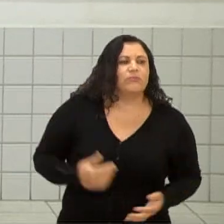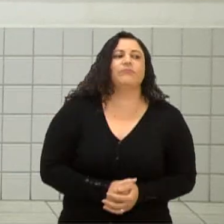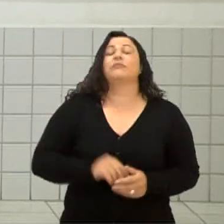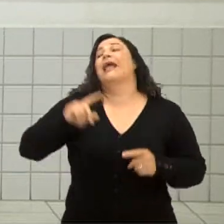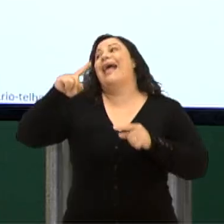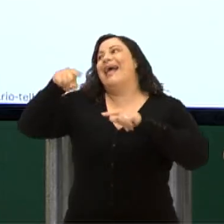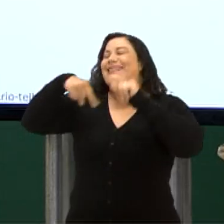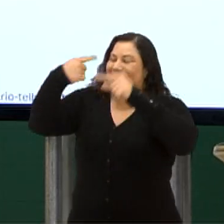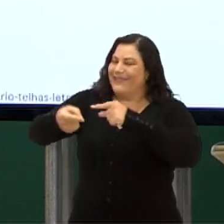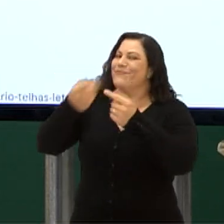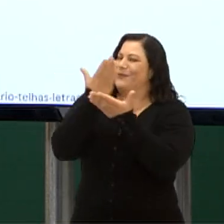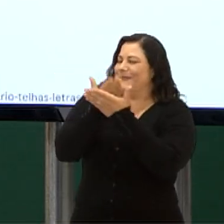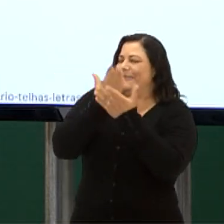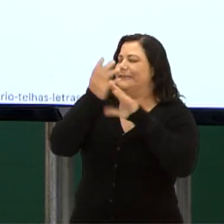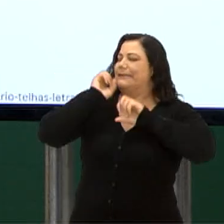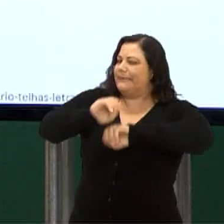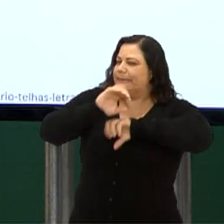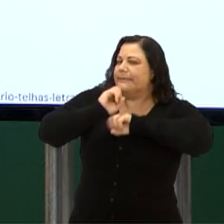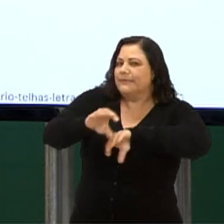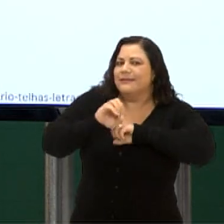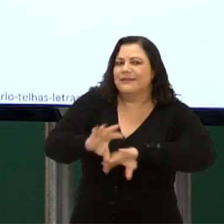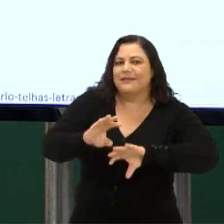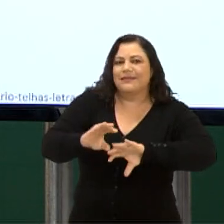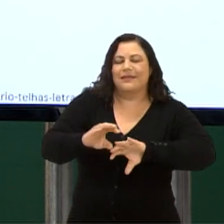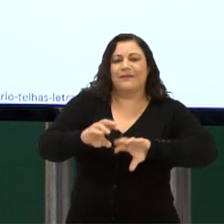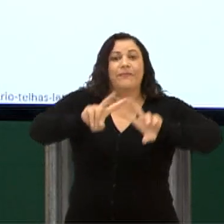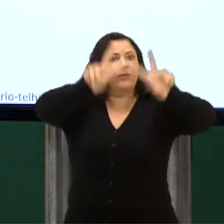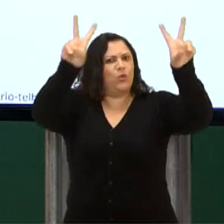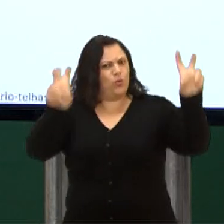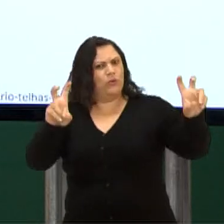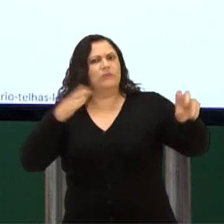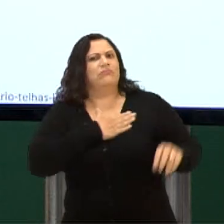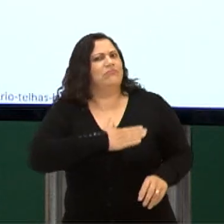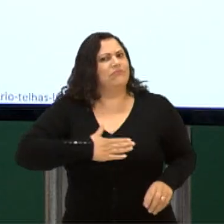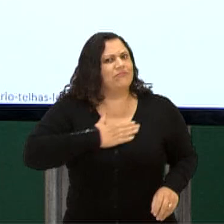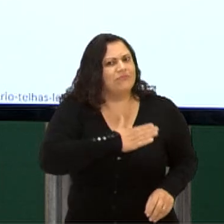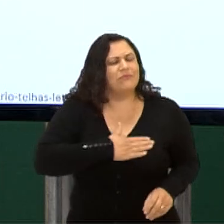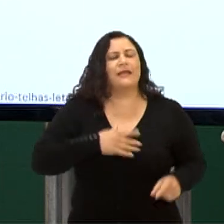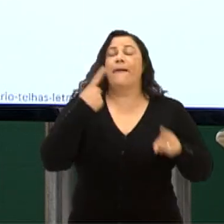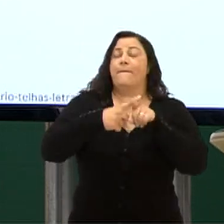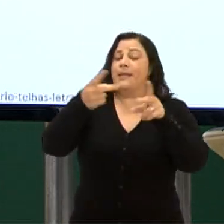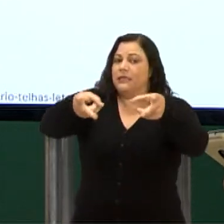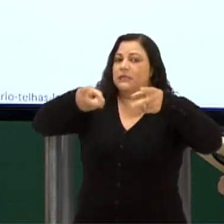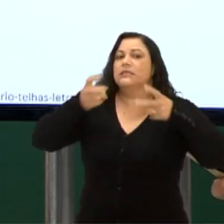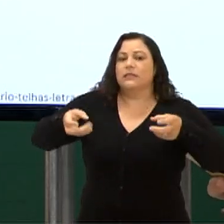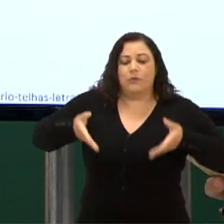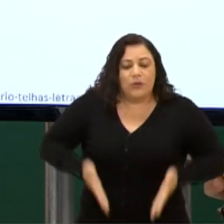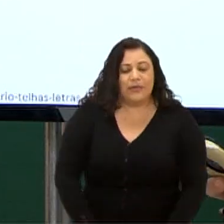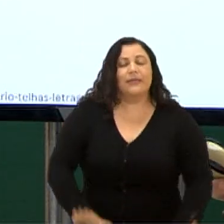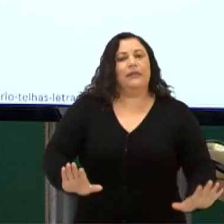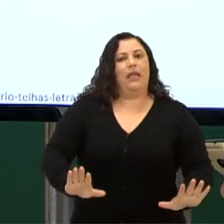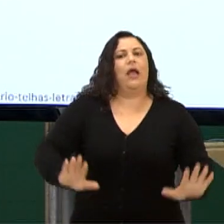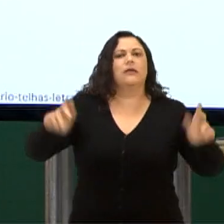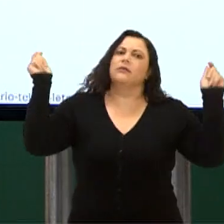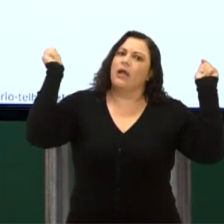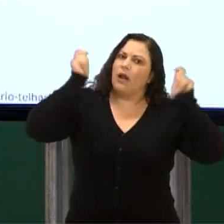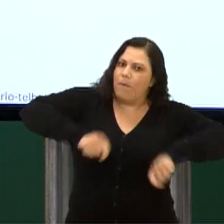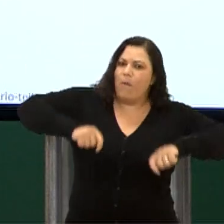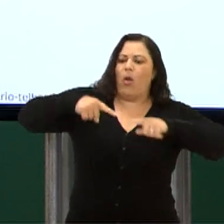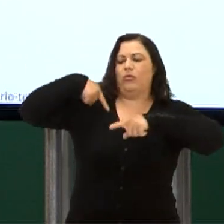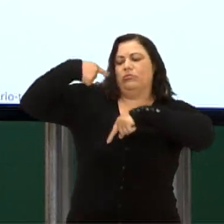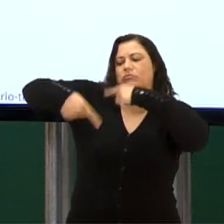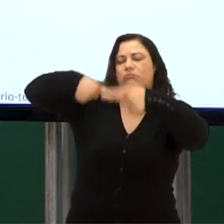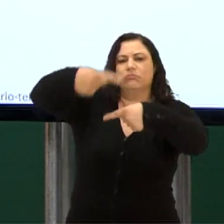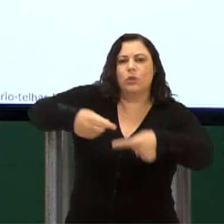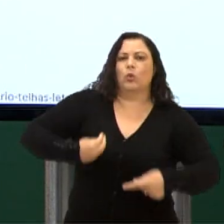também. Estou adorando que vocês estão gostando do assunto. Percebam que quando uma pessoa nasce surda, ou ela pode ficar surda ao longo da